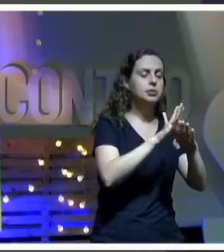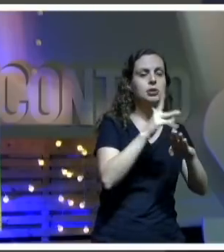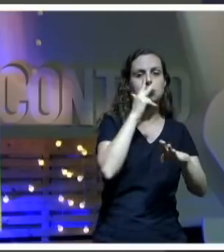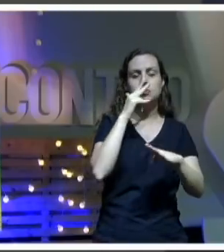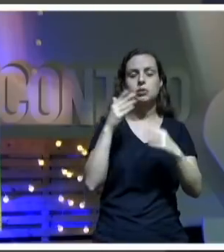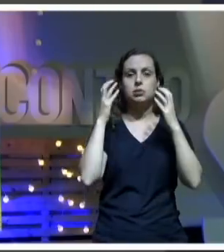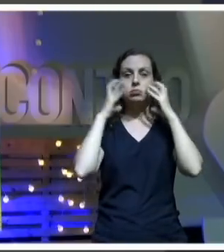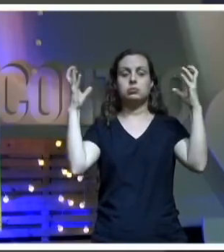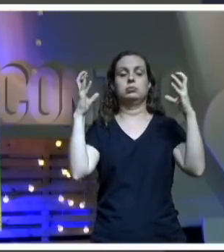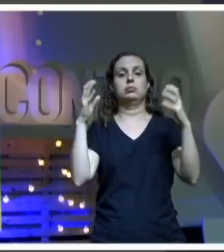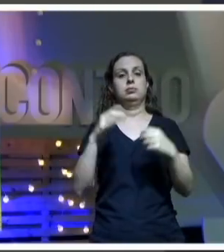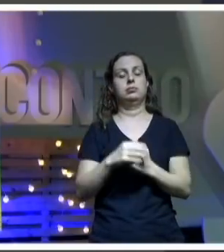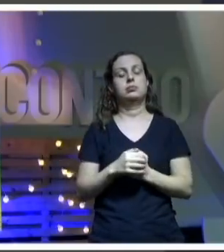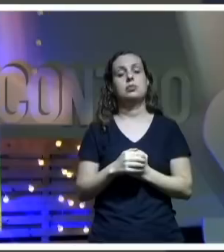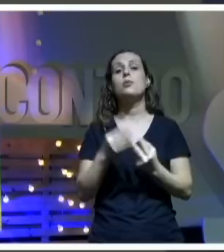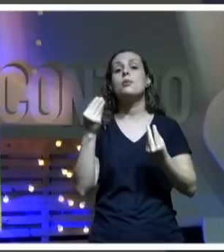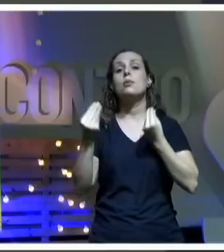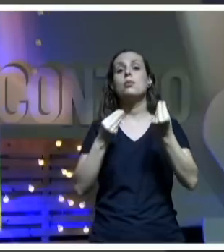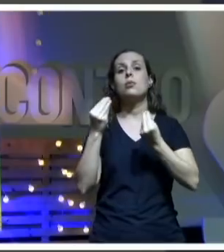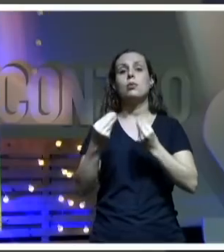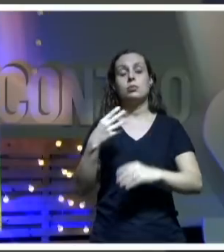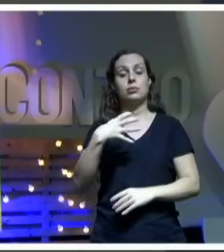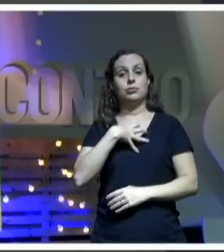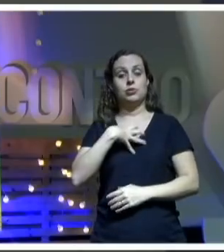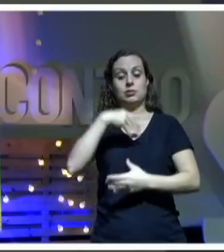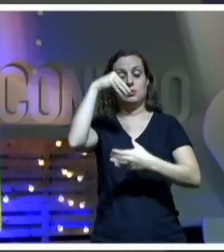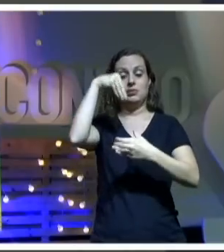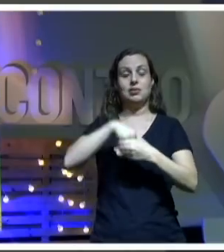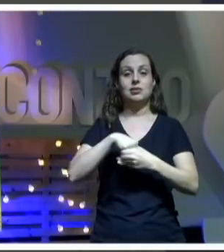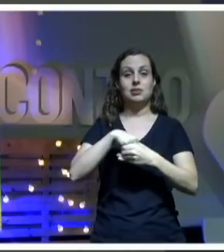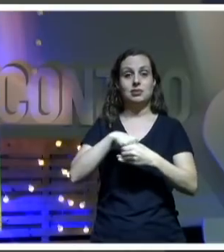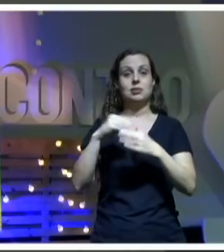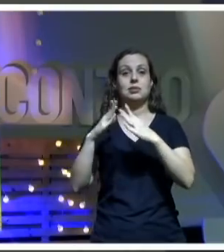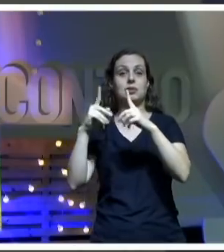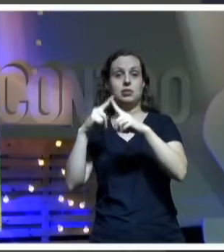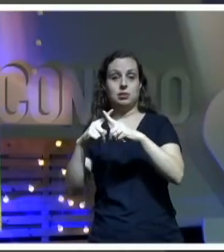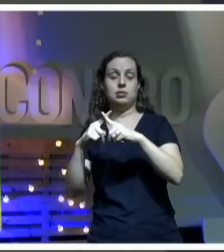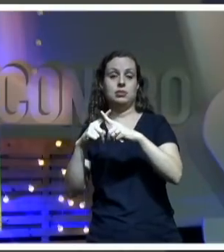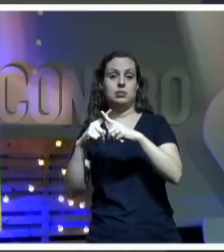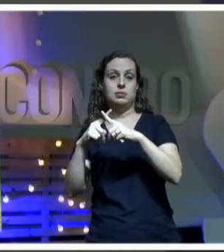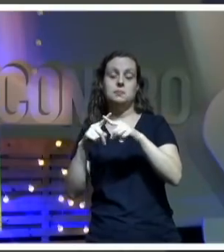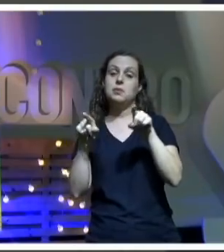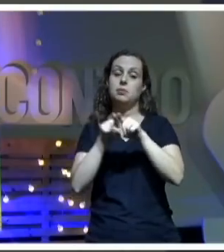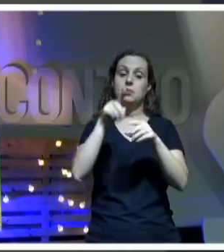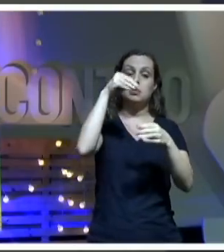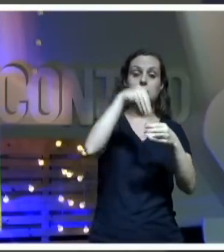e como isso tem gerado uma crise tanto na igreja quanto vocação